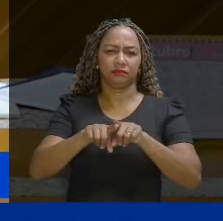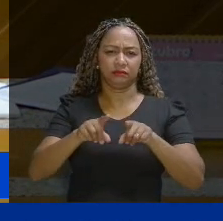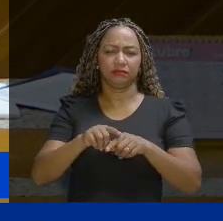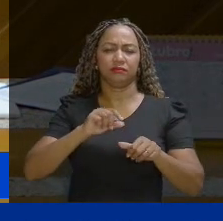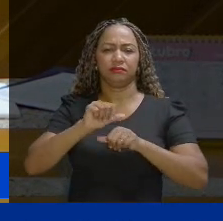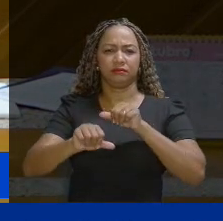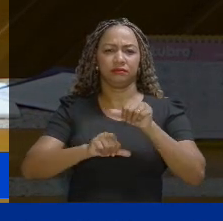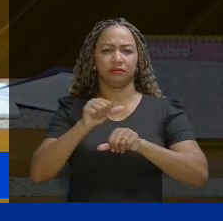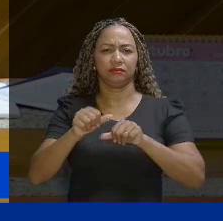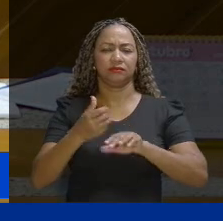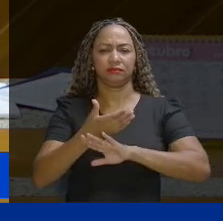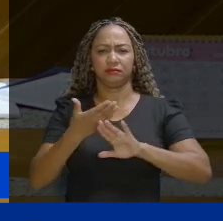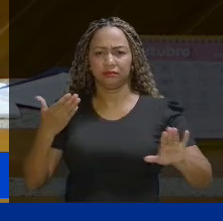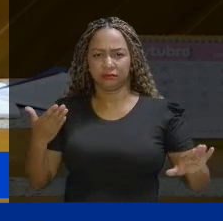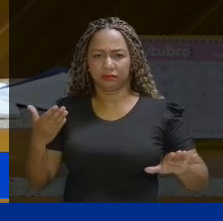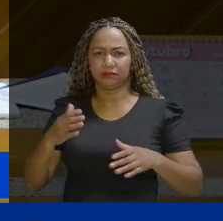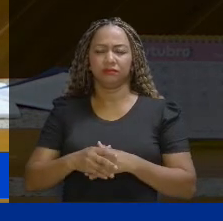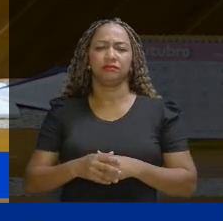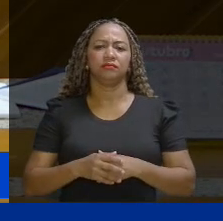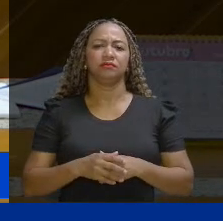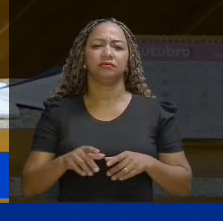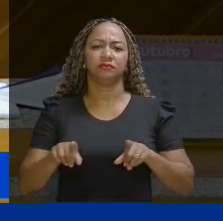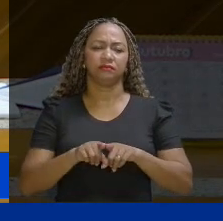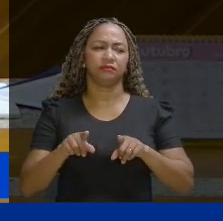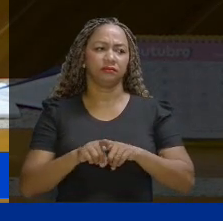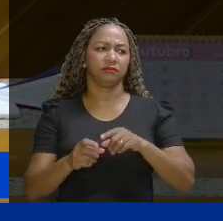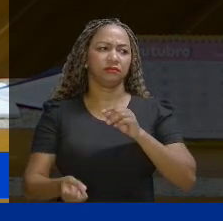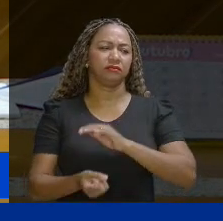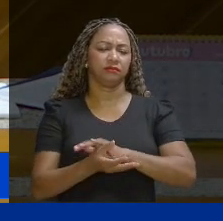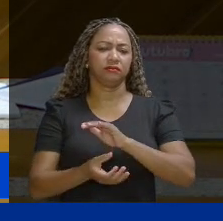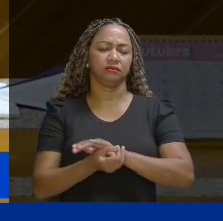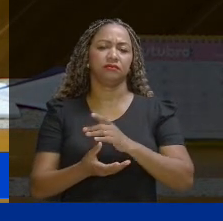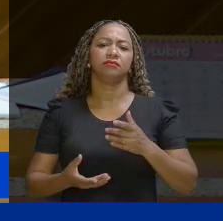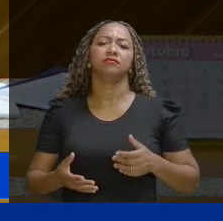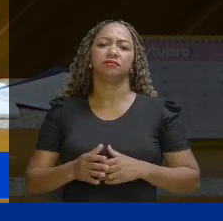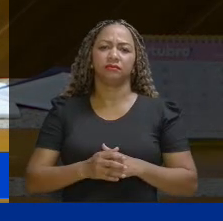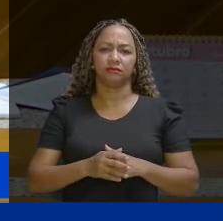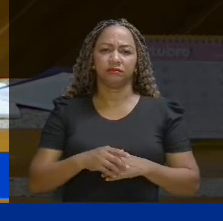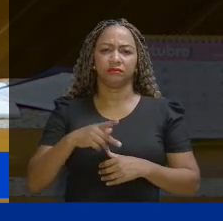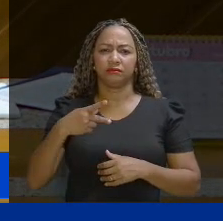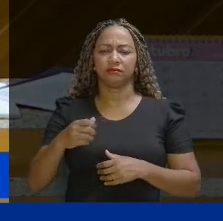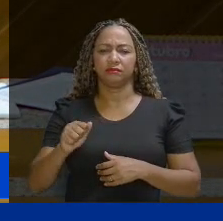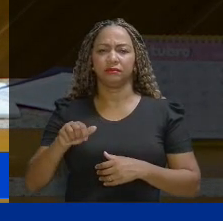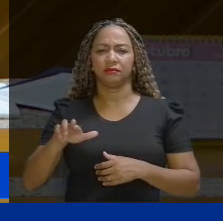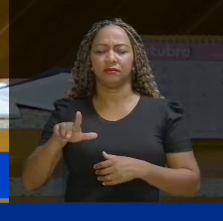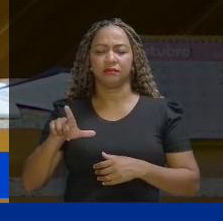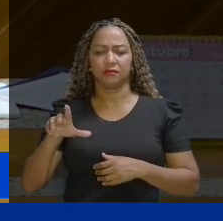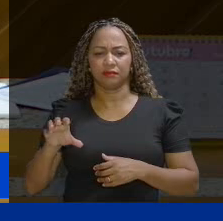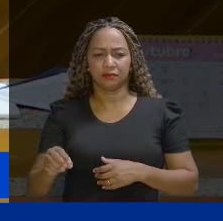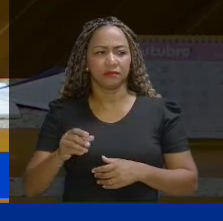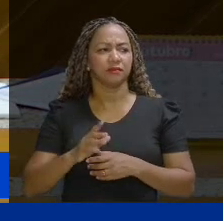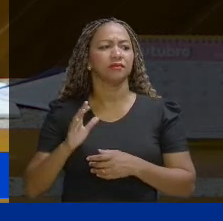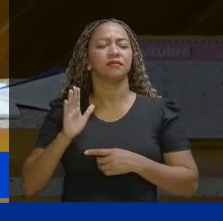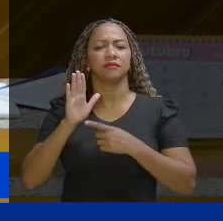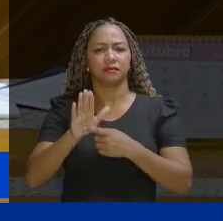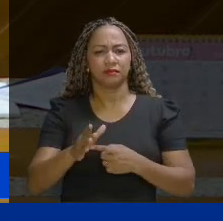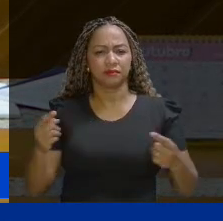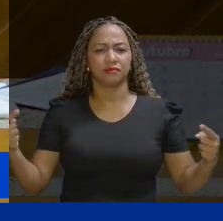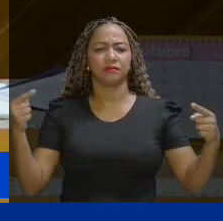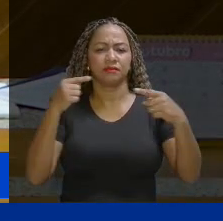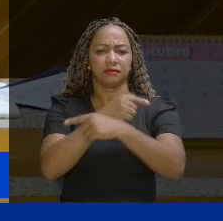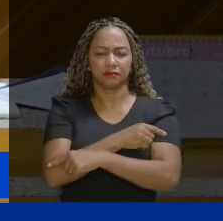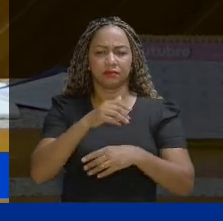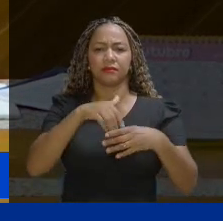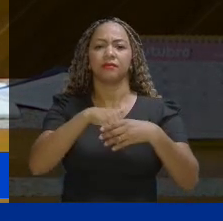efeitos modificativos para afastar a caracterização da fraude. Paulo Paranaguá Lima da Silva apontou contradição